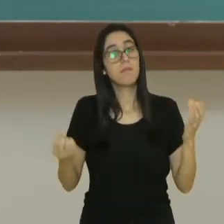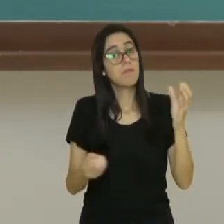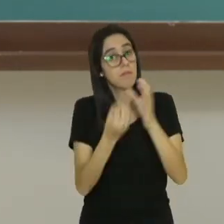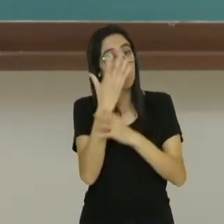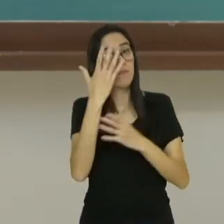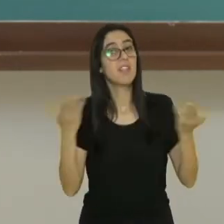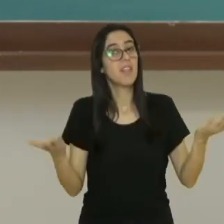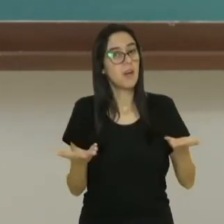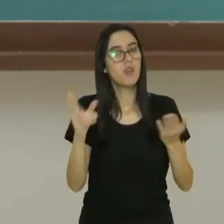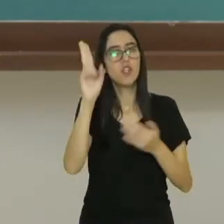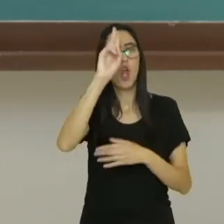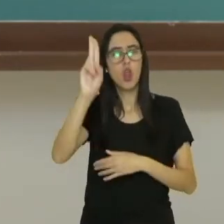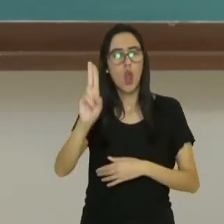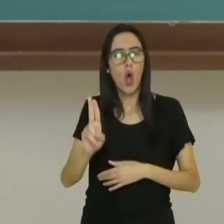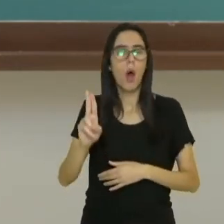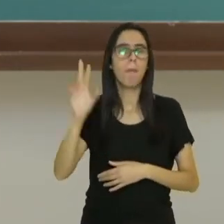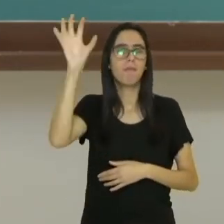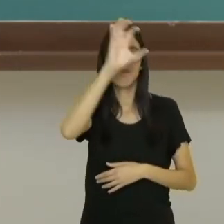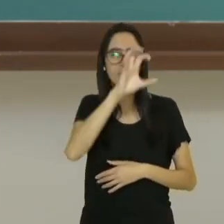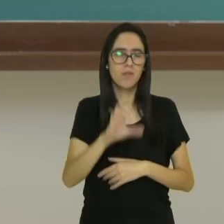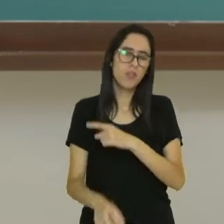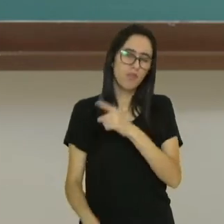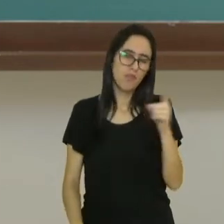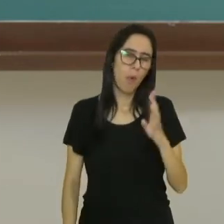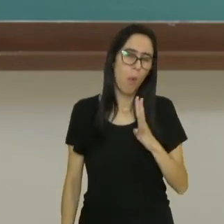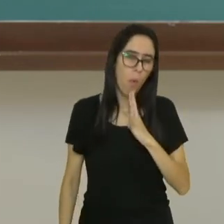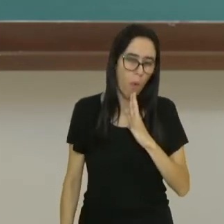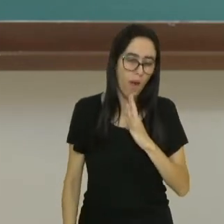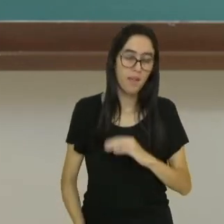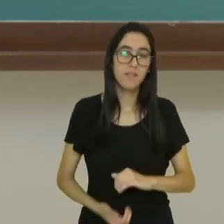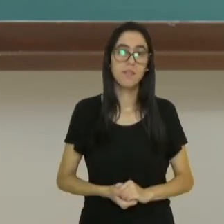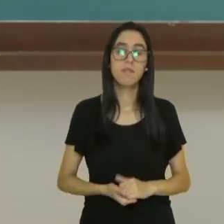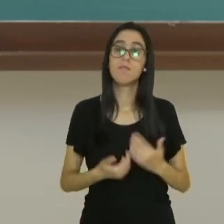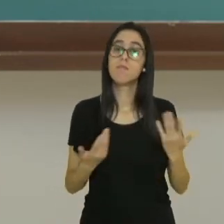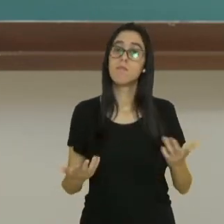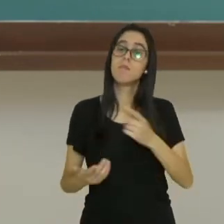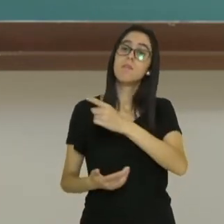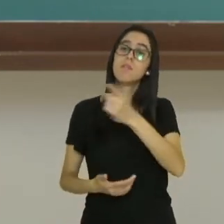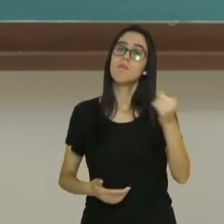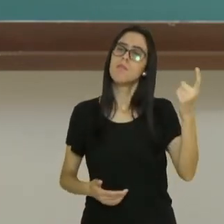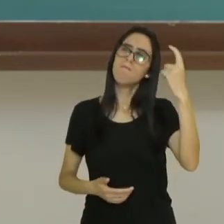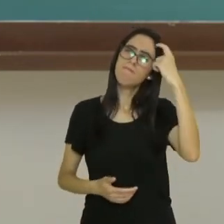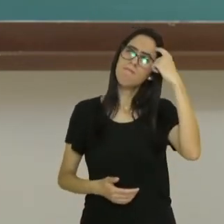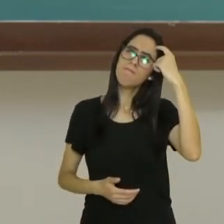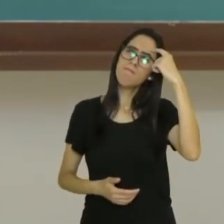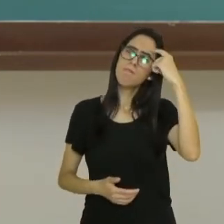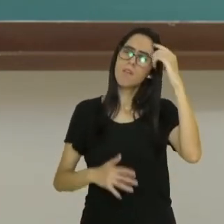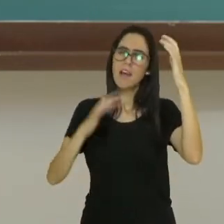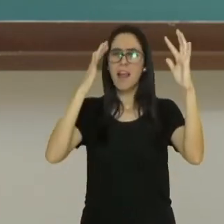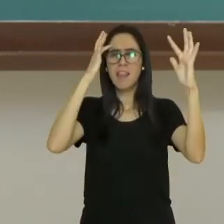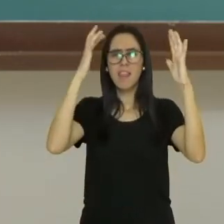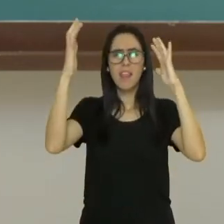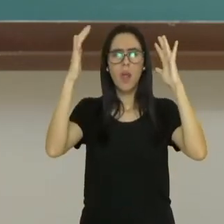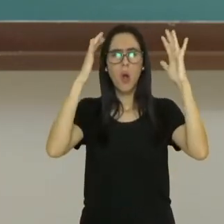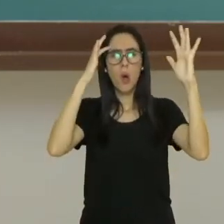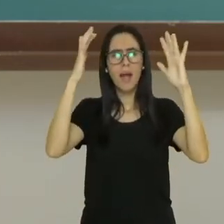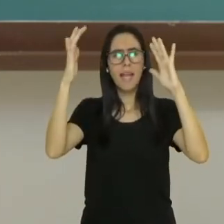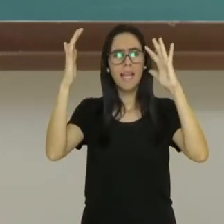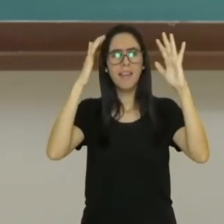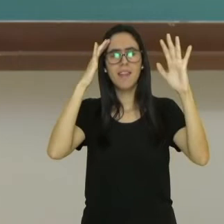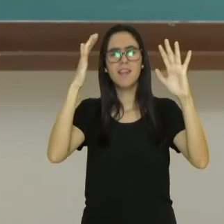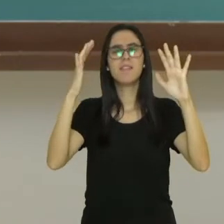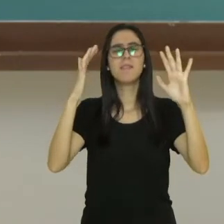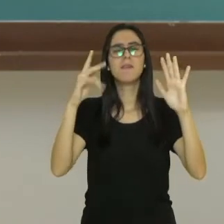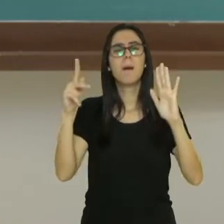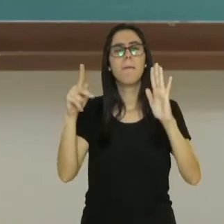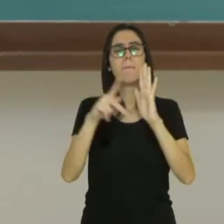atual distribuição dos continentes. E aí vocês tinham que pensar na teoria que explicou tudo isso, que é a